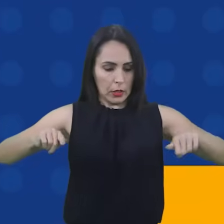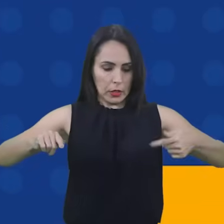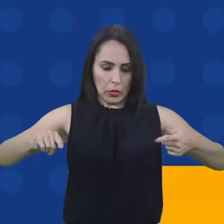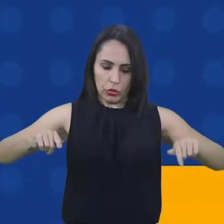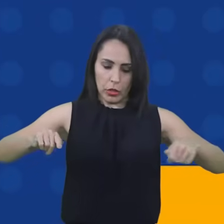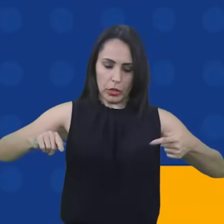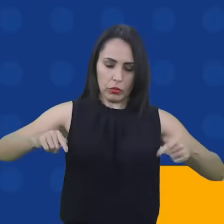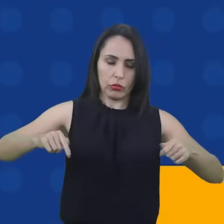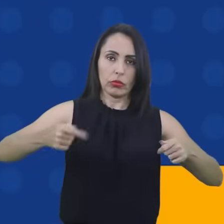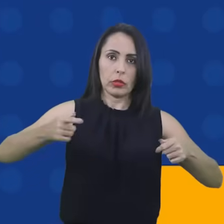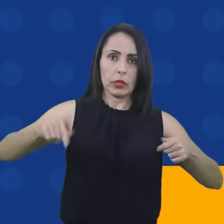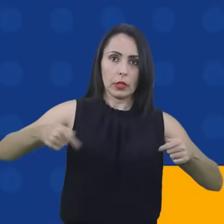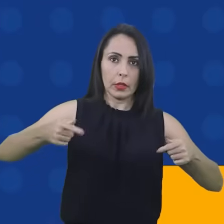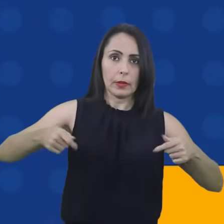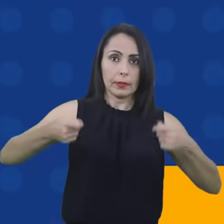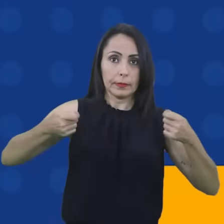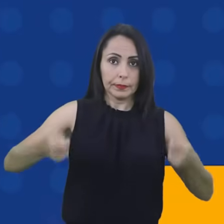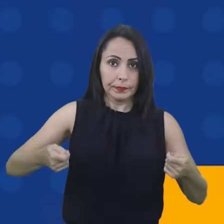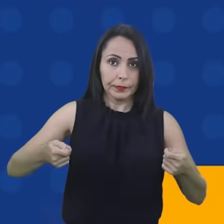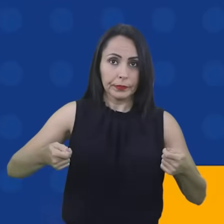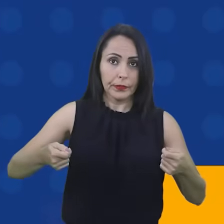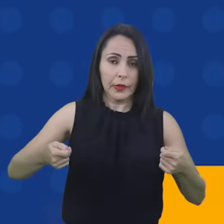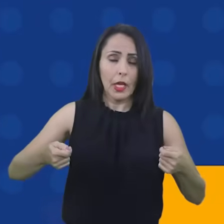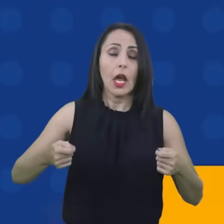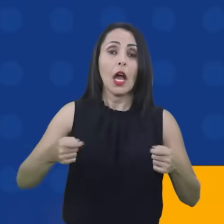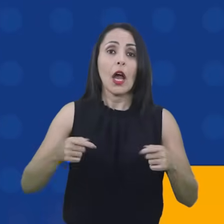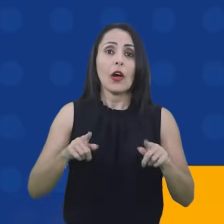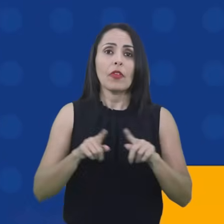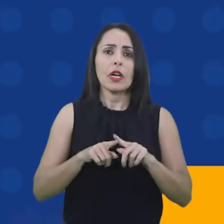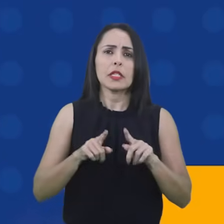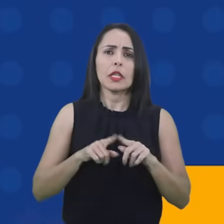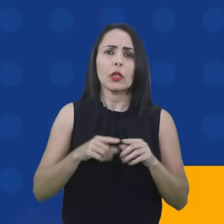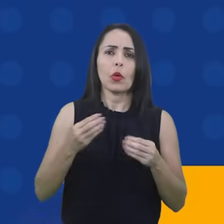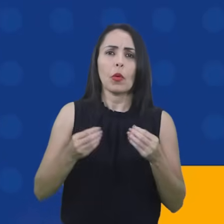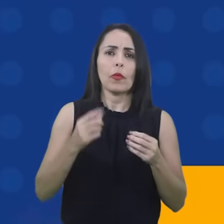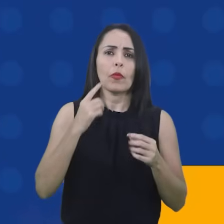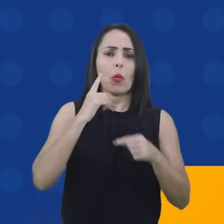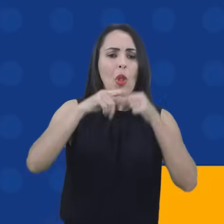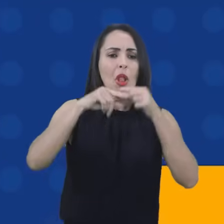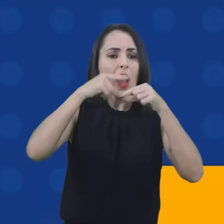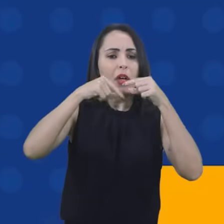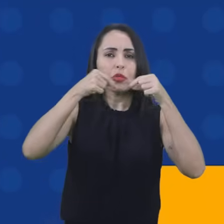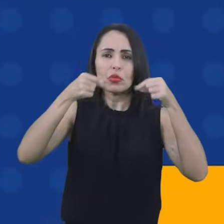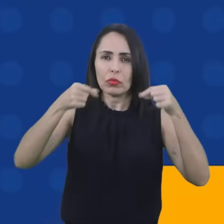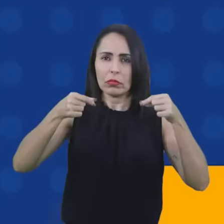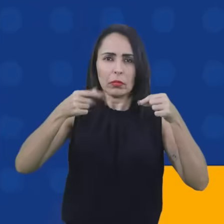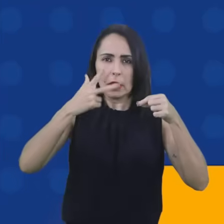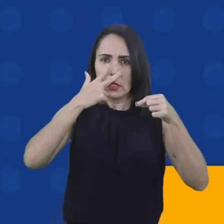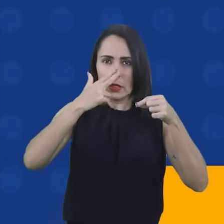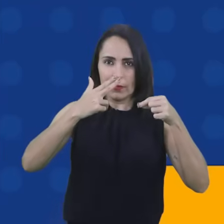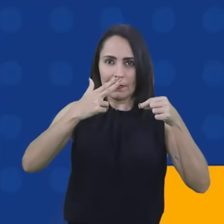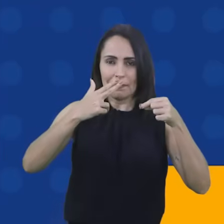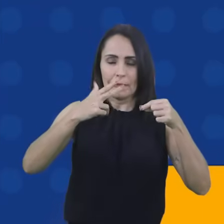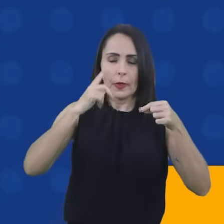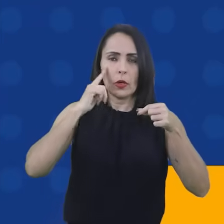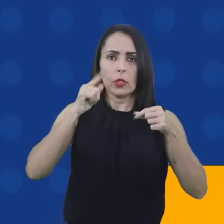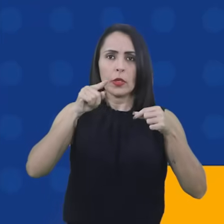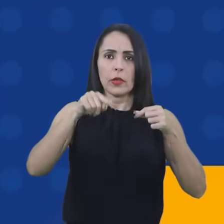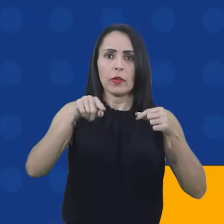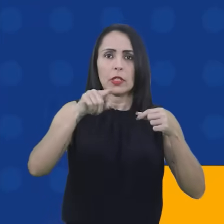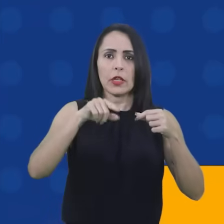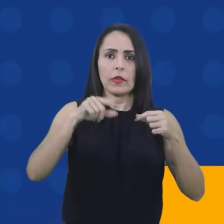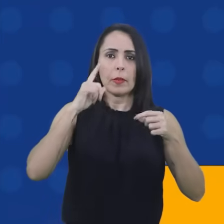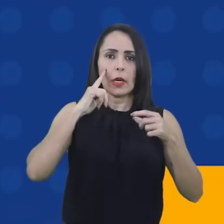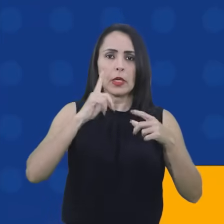de preferência os indicadores, né? Fazendo aí uma espécie de laço em forma de C, onde você